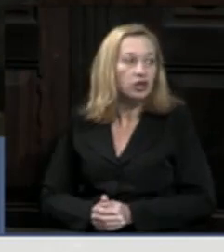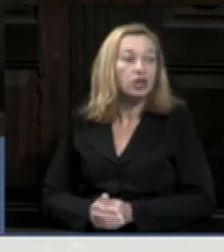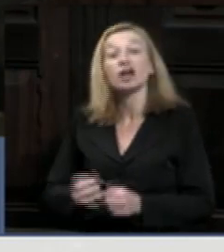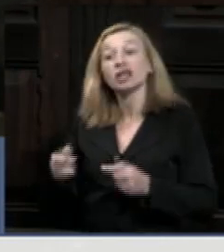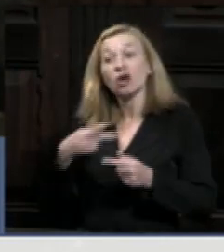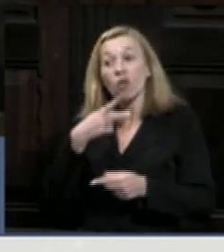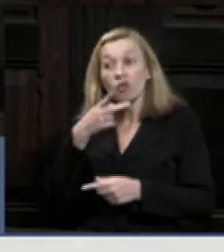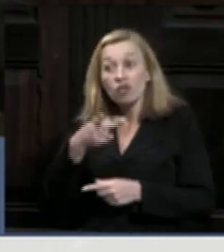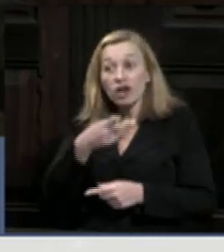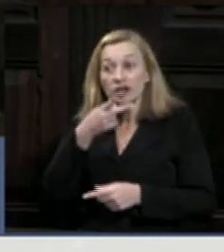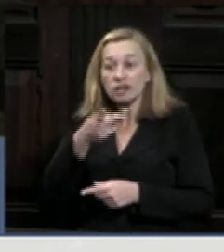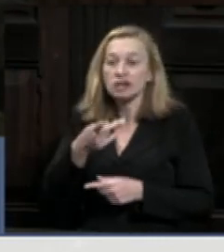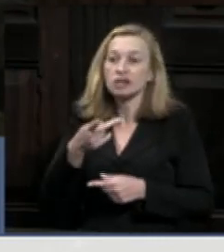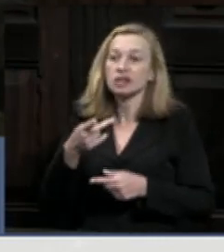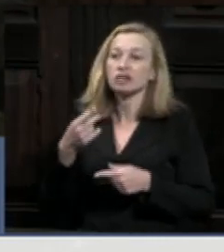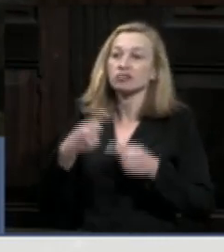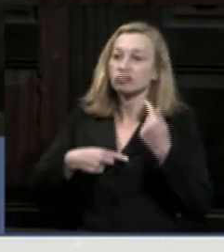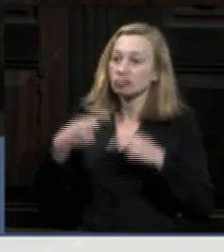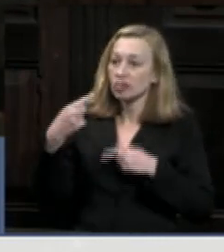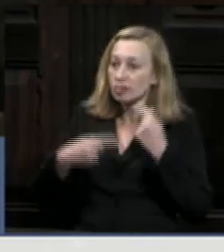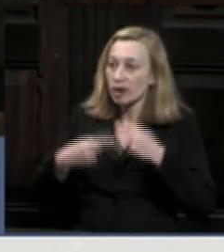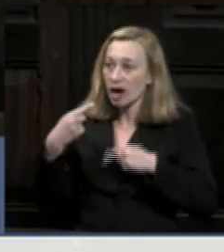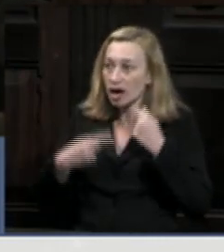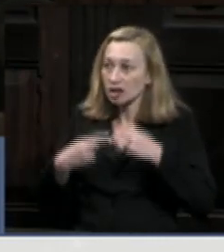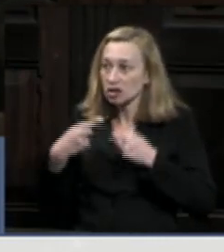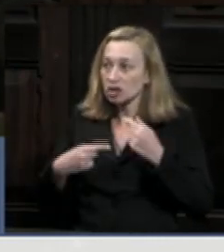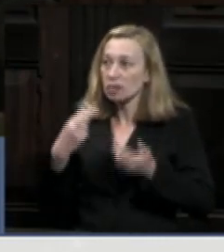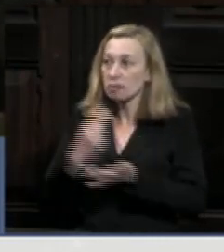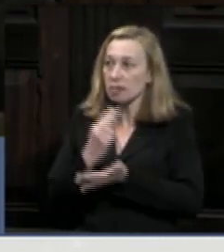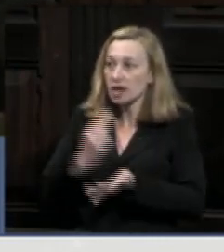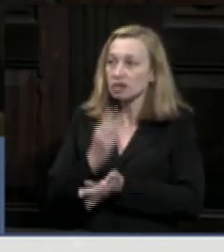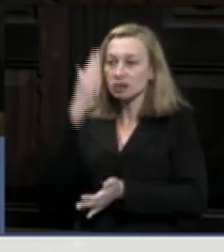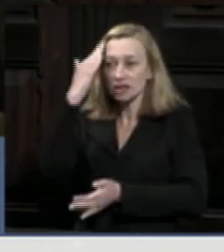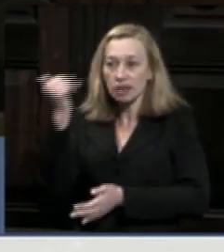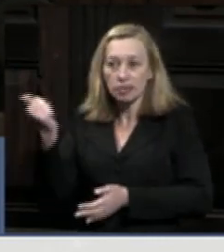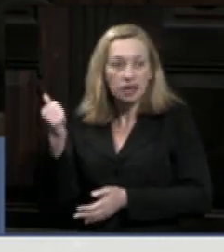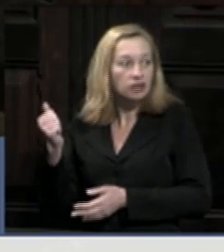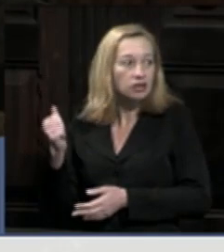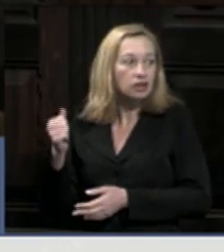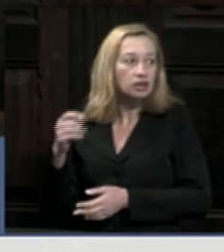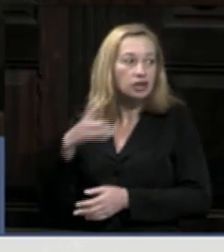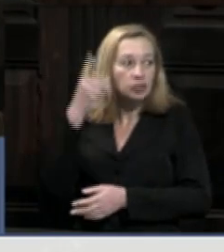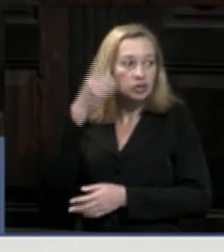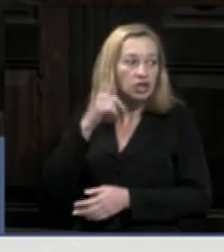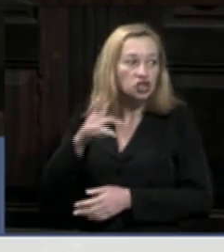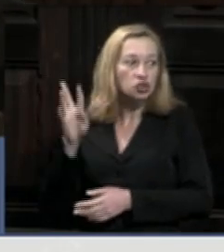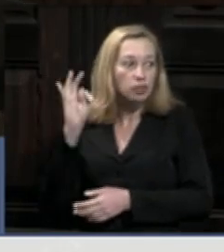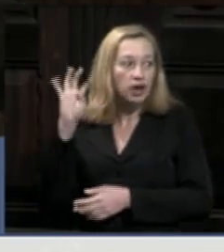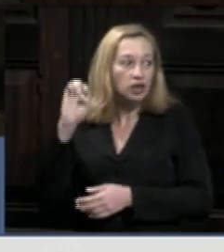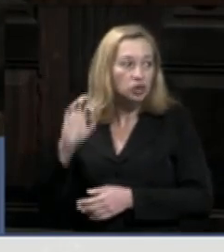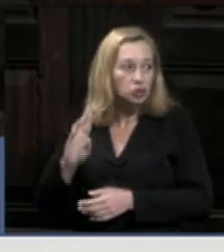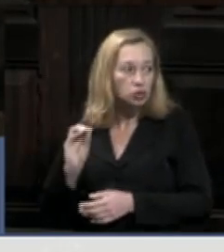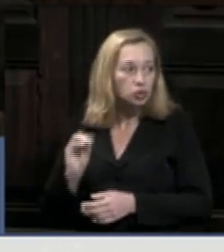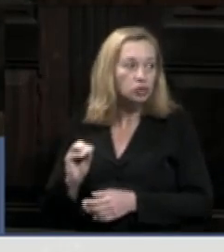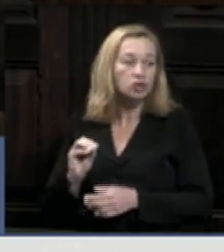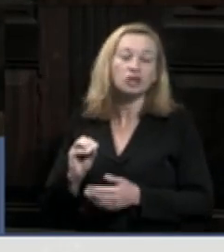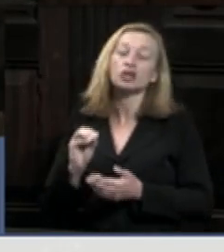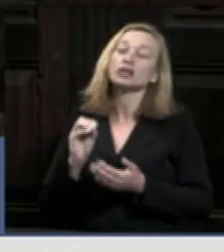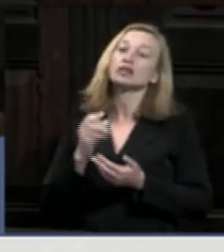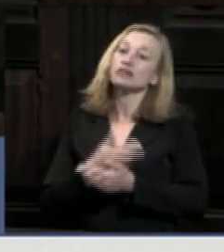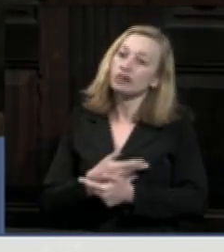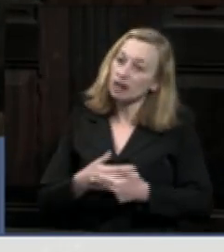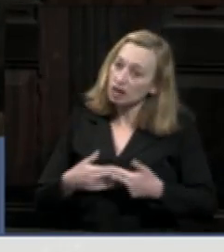diálogo no debate mesmo sabendo deputado gilberto palmares que muitas vezes